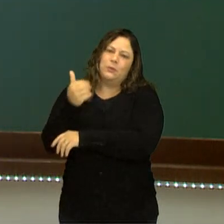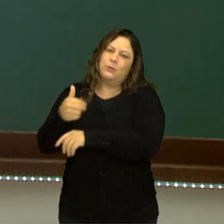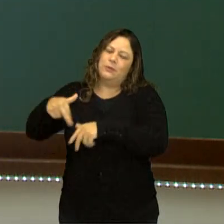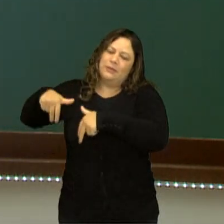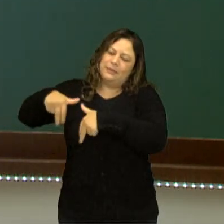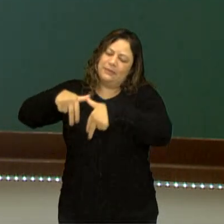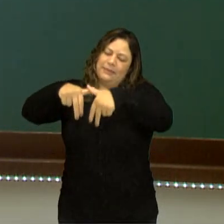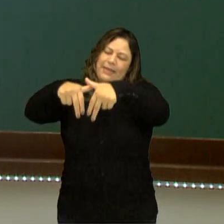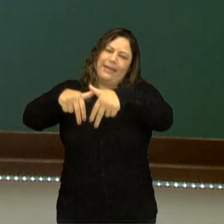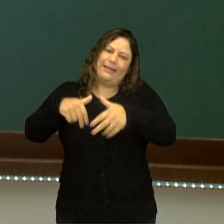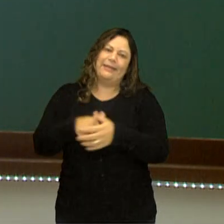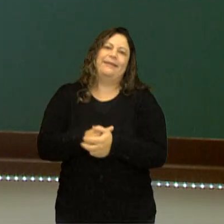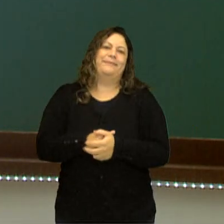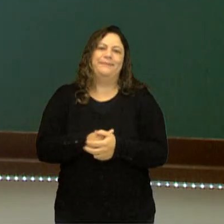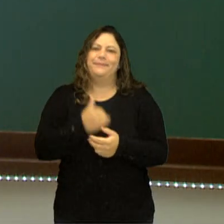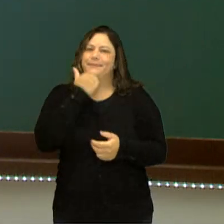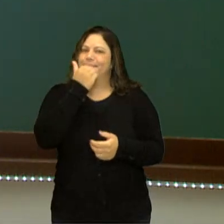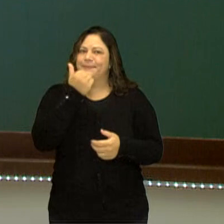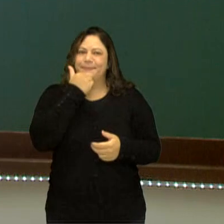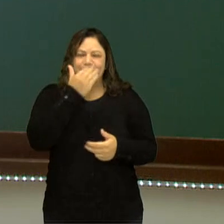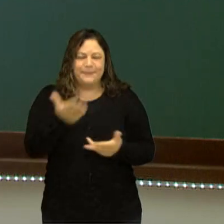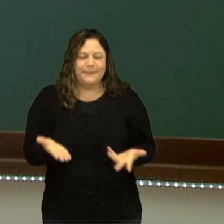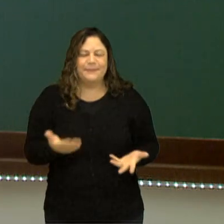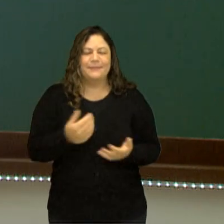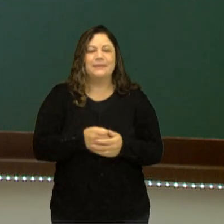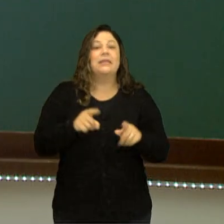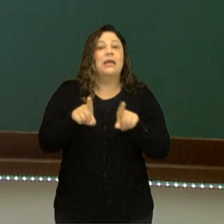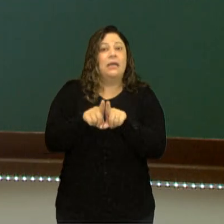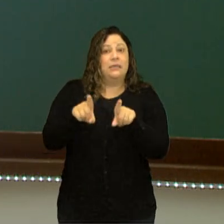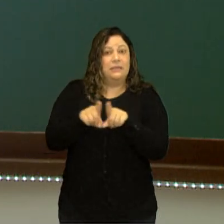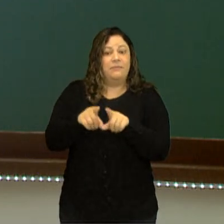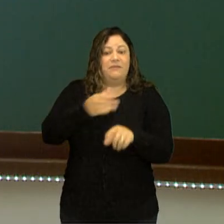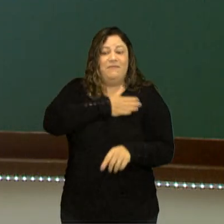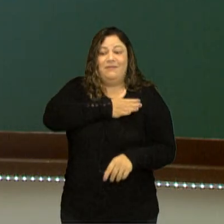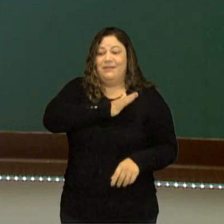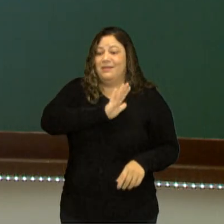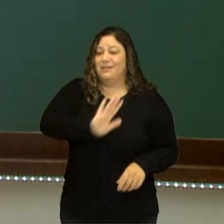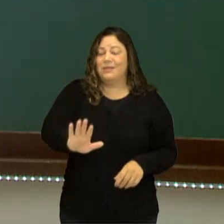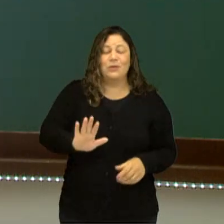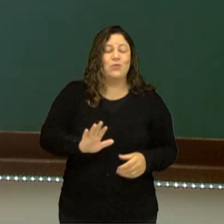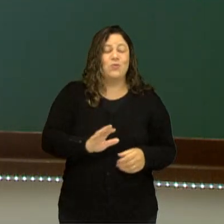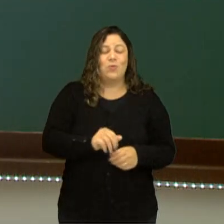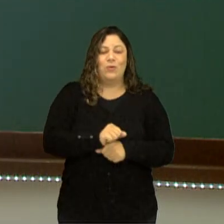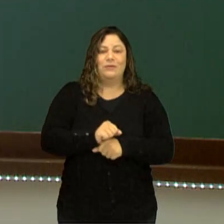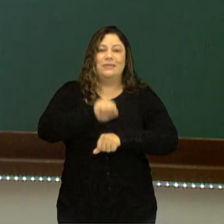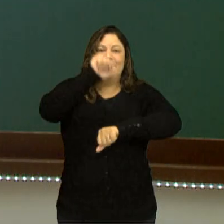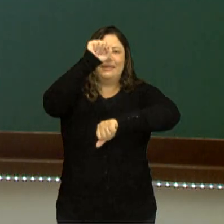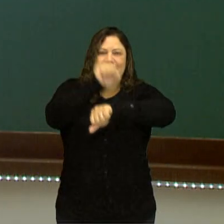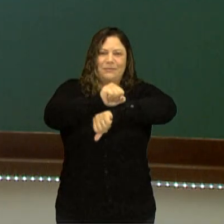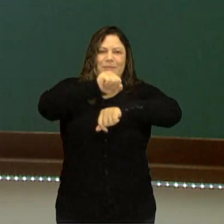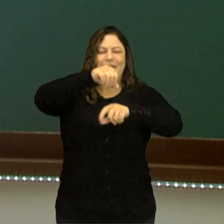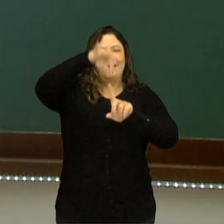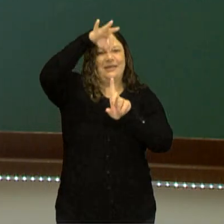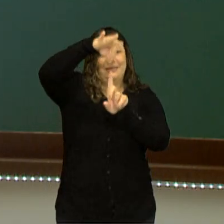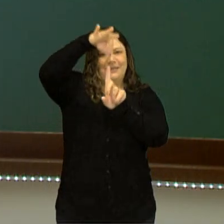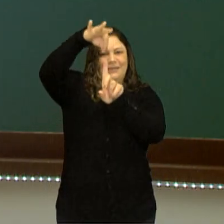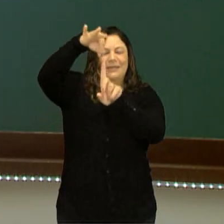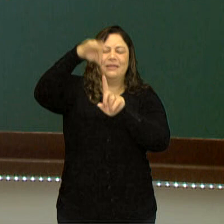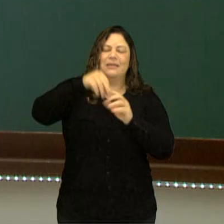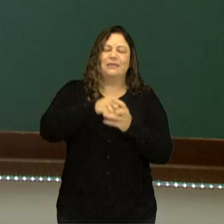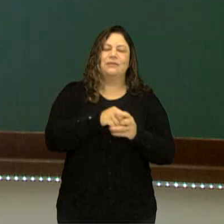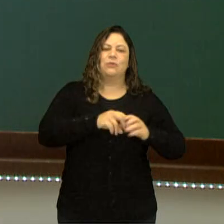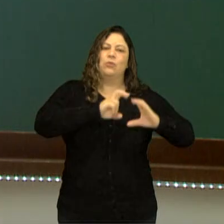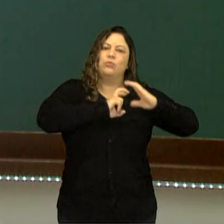O motivo do início lá, falar que o Norberto não gosta das paradas do bonde. Esse é o motivo, porque ele teve